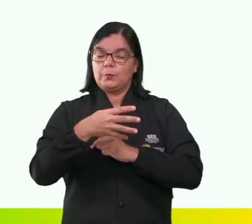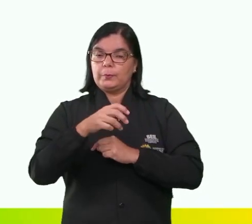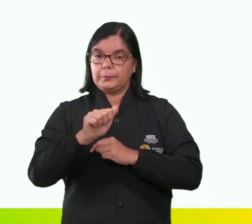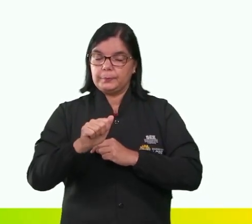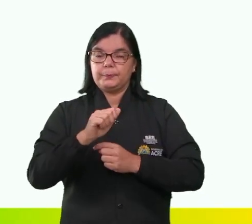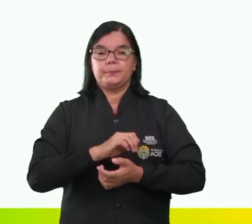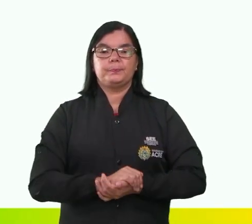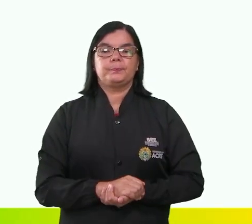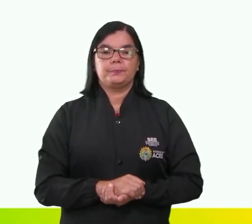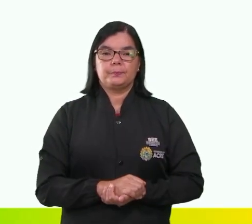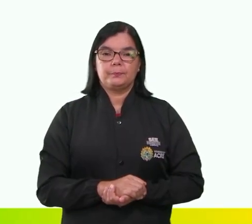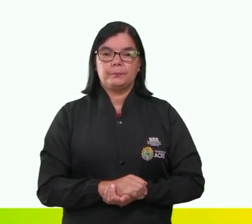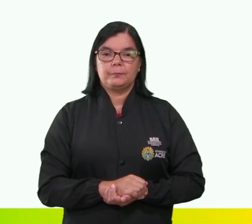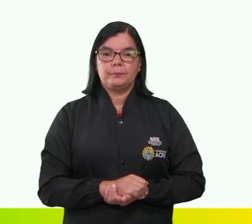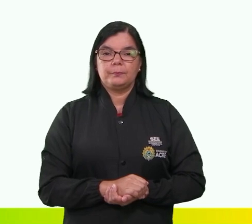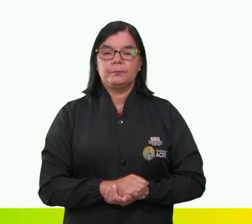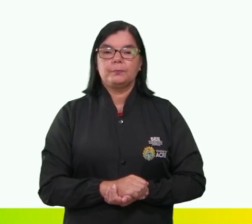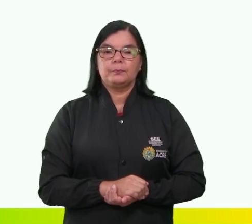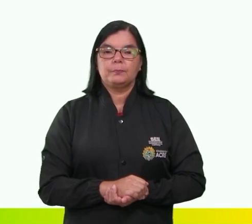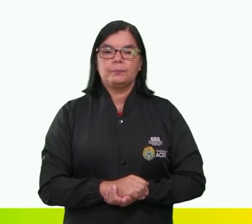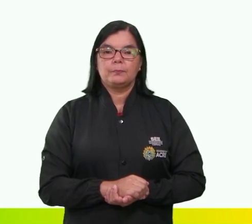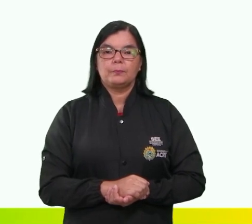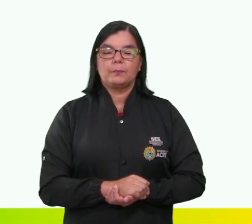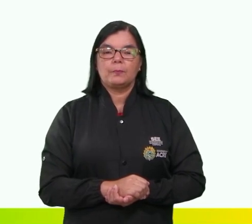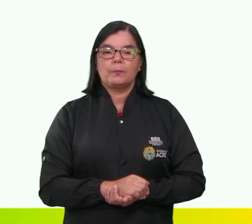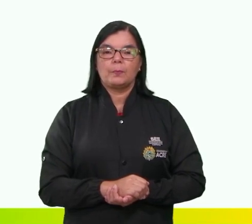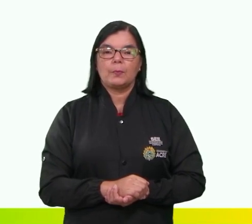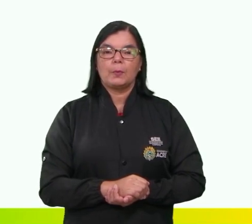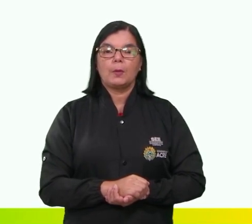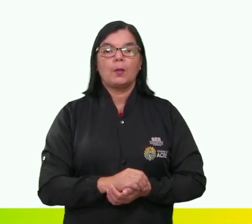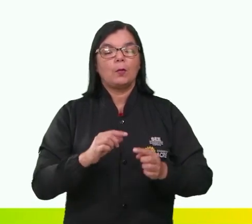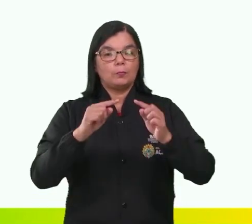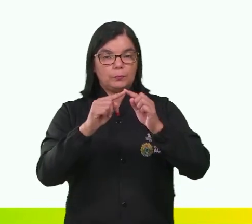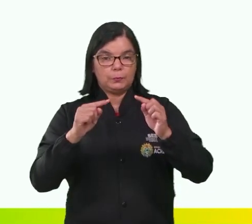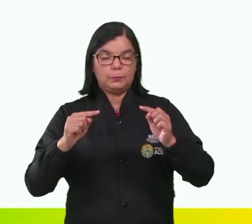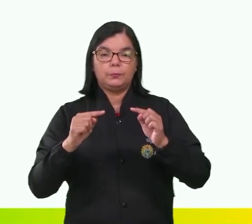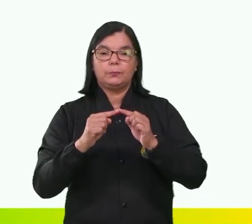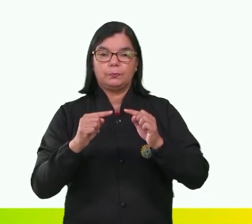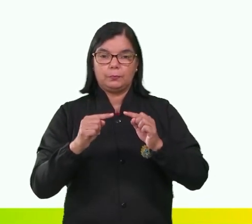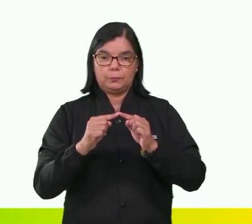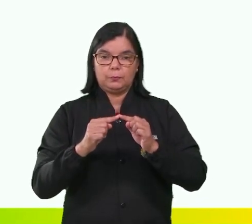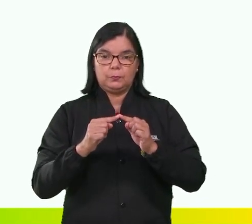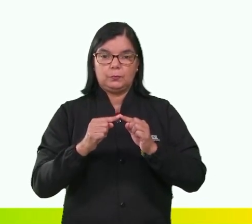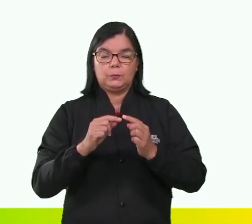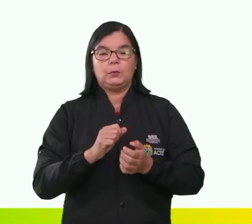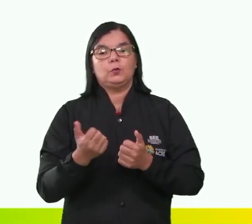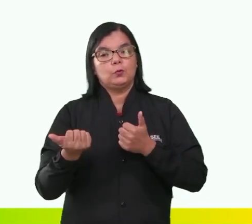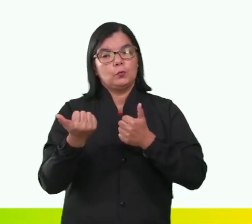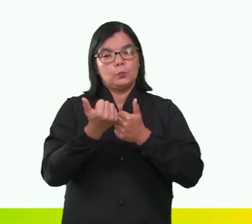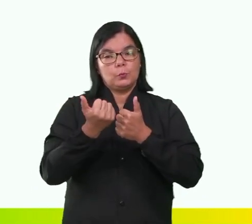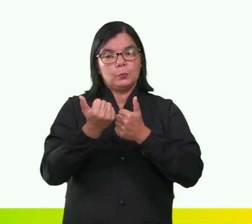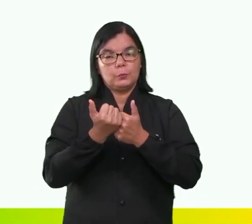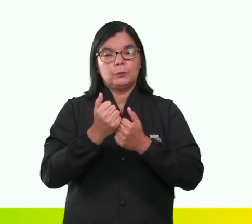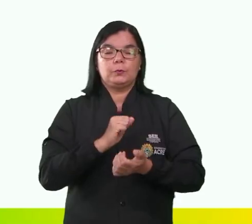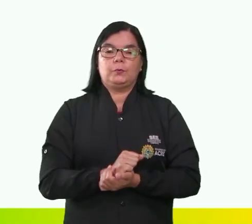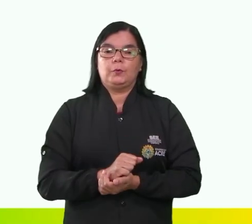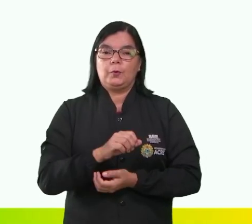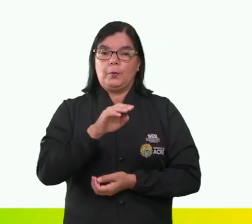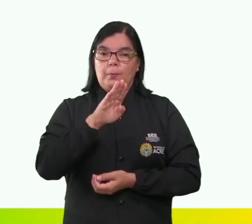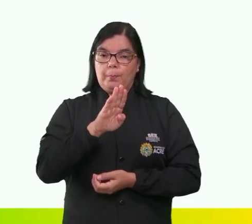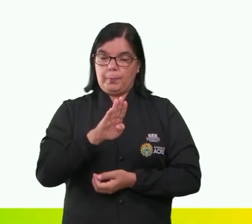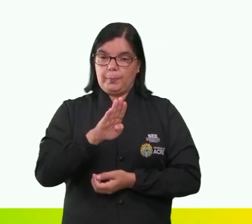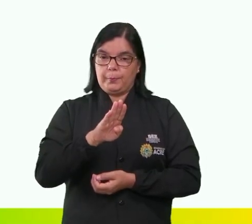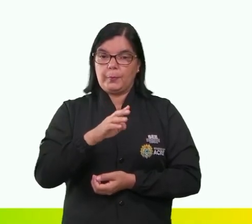4A, ok? E aí, pessoal, o delta, nós vamos substituir. O B é